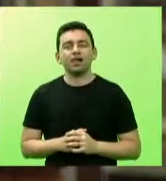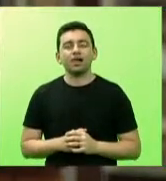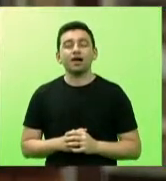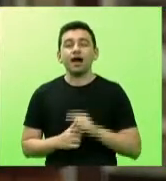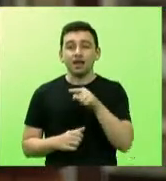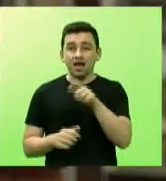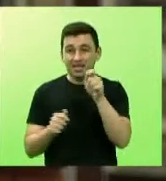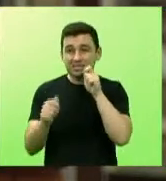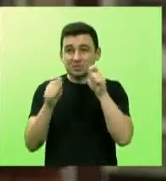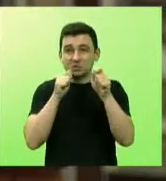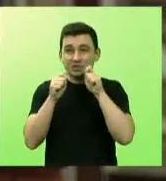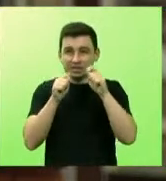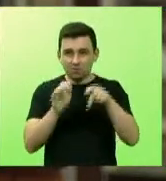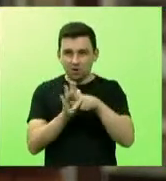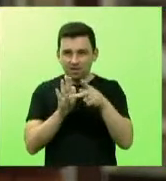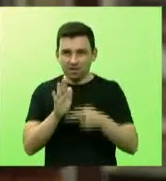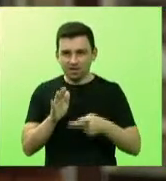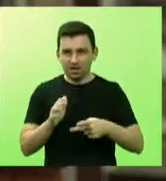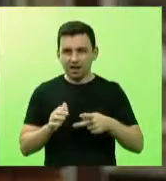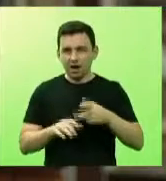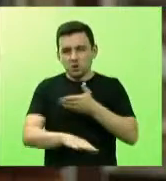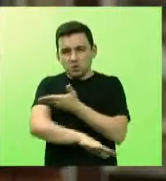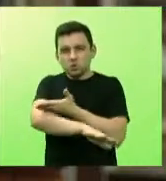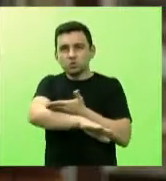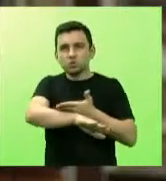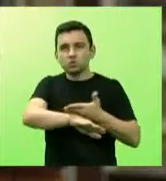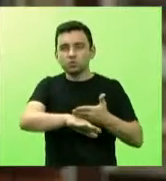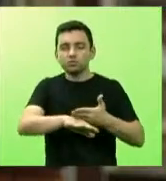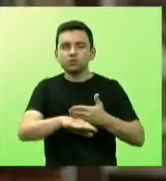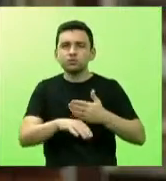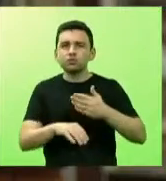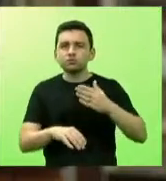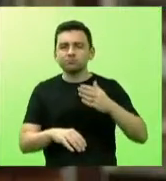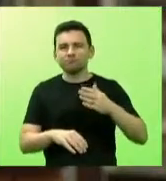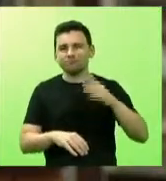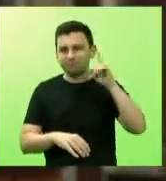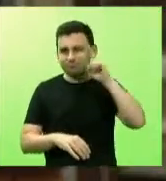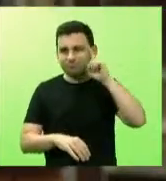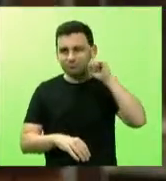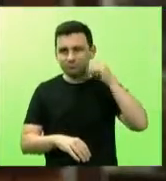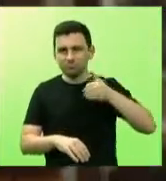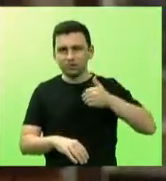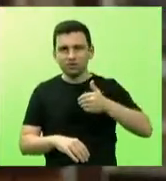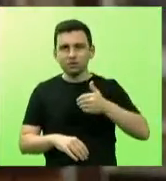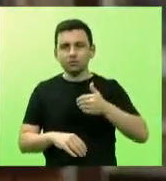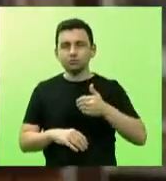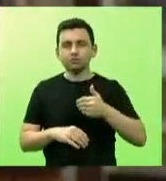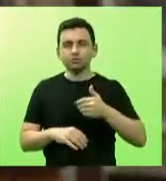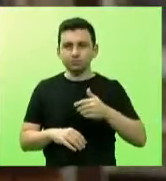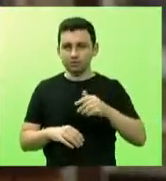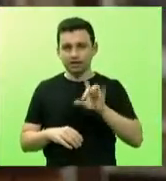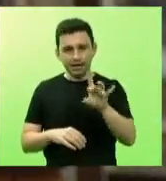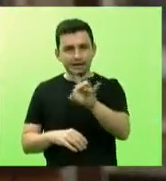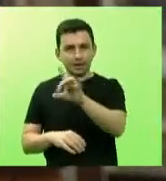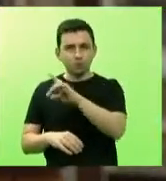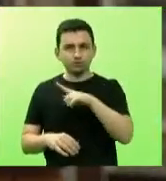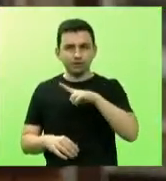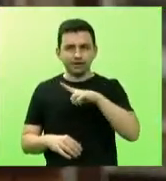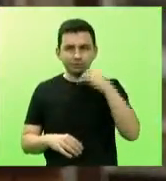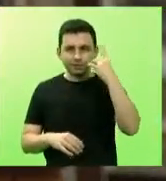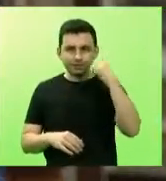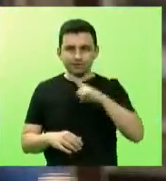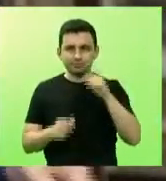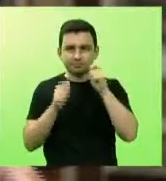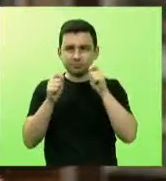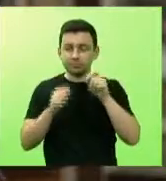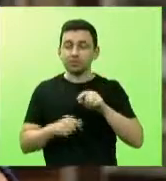essa assessoria que nós temos aqui, que nós somos acostumados a lidar com ela, eu acredito que cada uma de vossas excelências tem assessoria de vocês também,